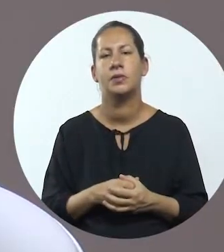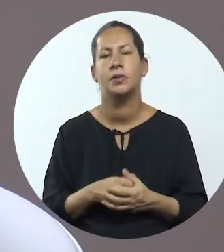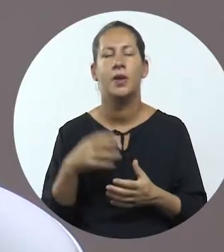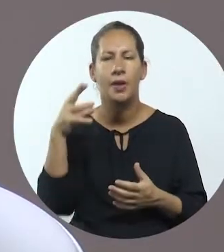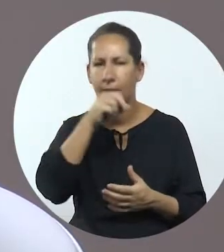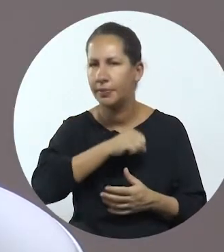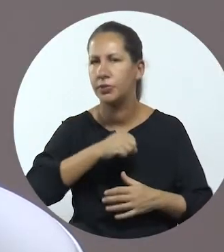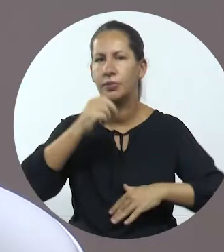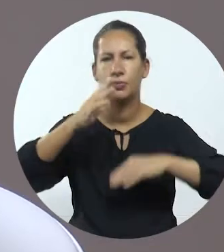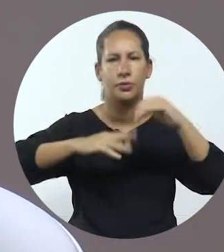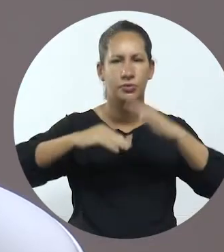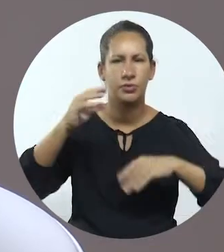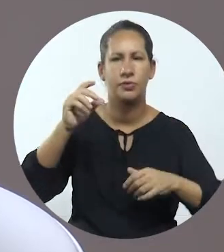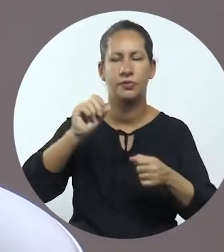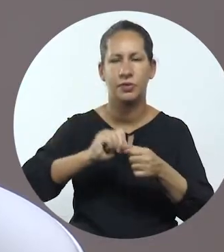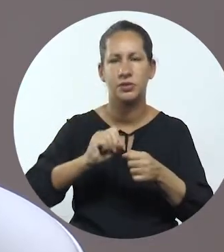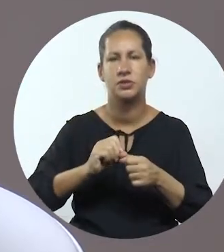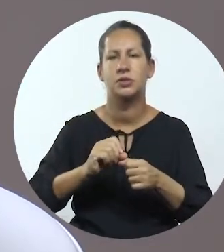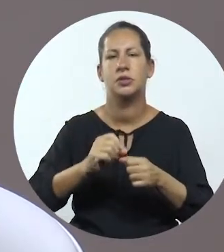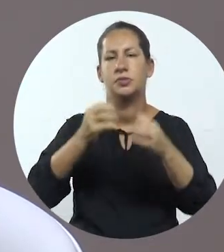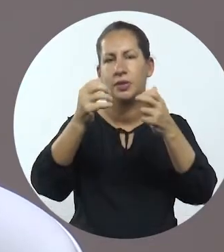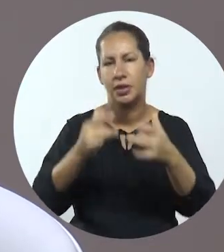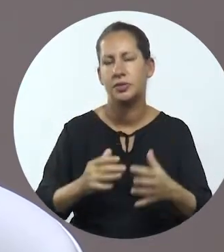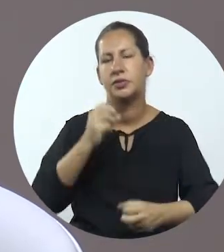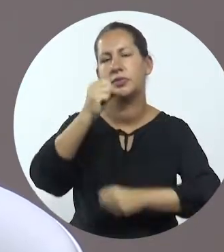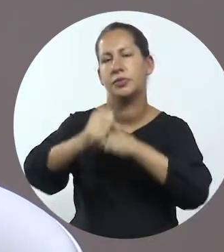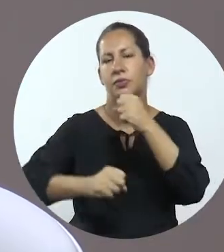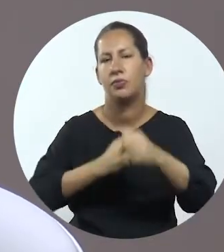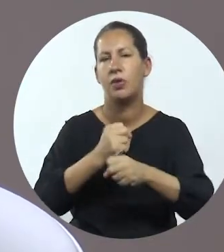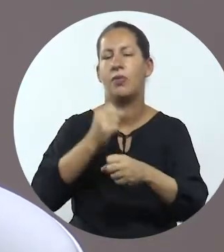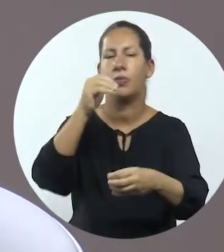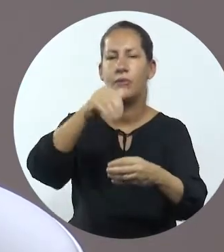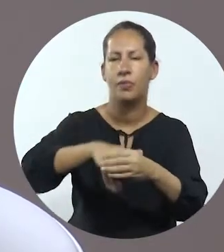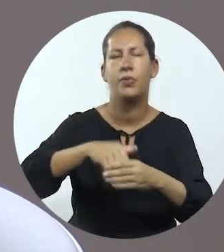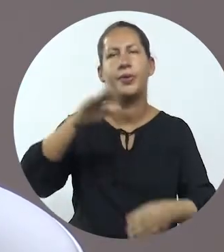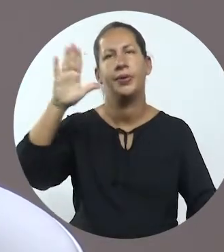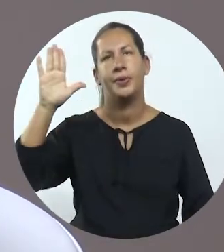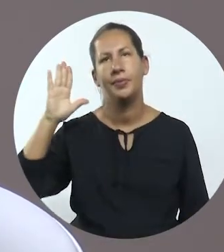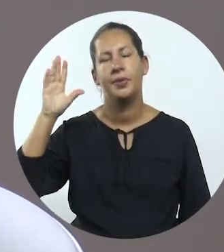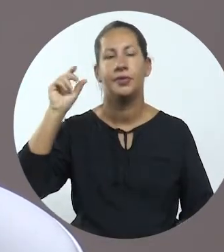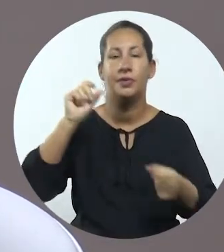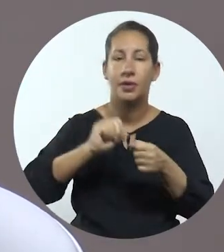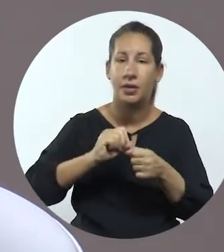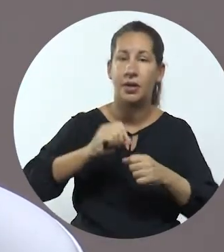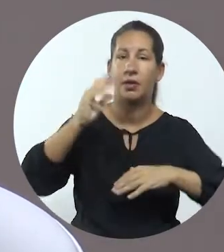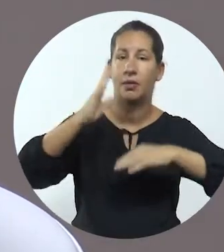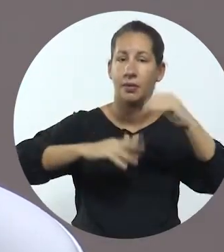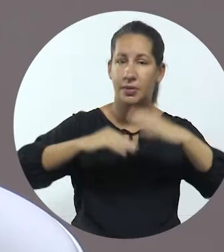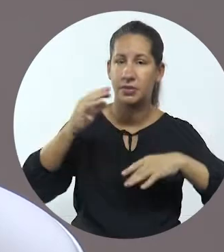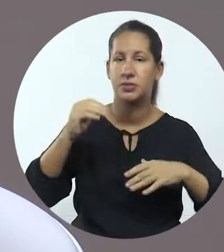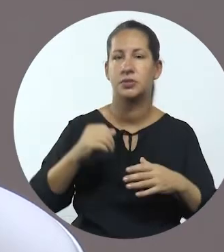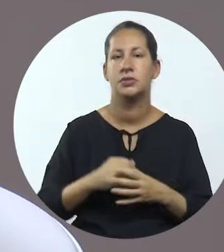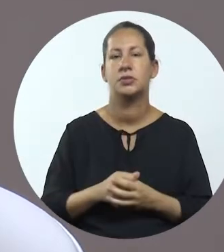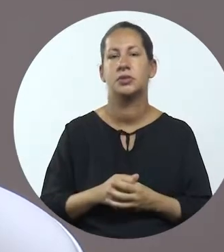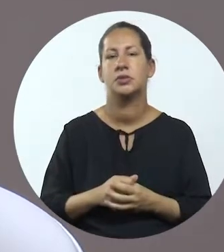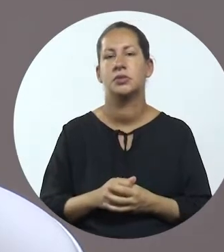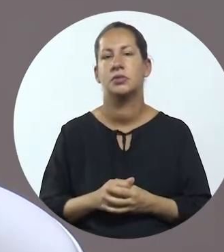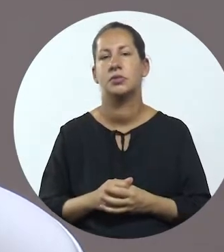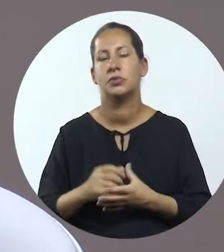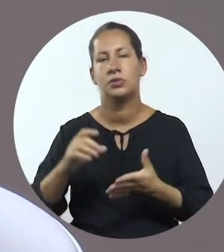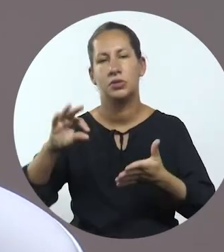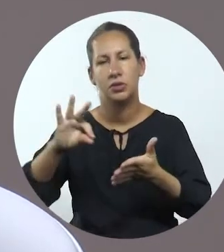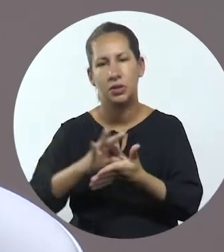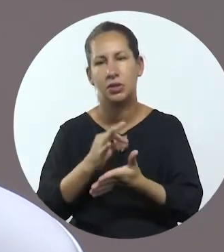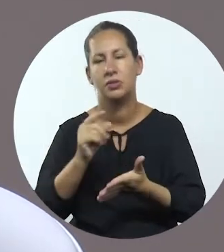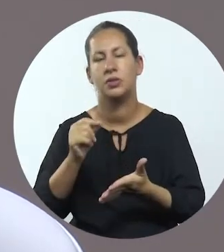uma capacitação em prestação de contas anuais e de campanha. Faremos também uma capacitação em crimes eleitorais